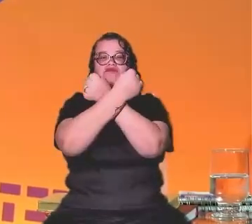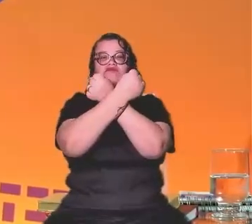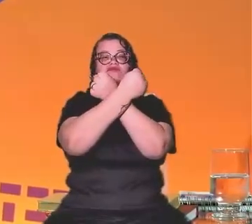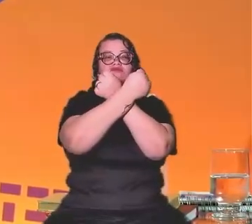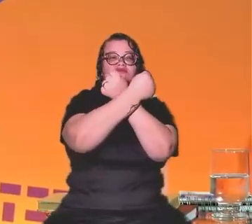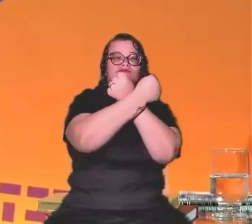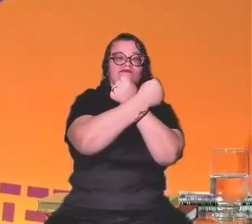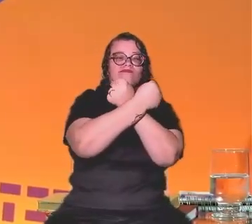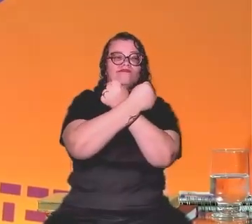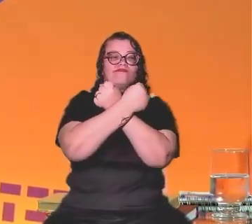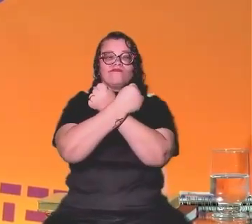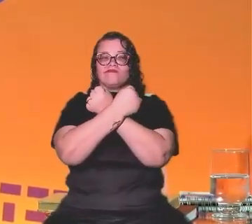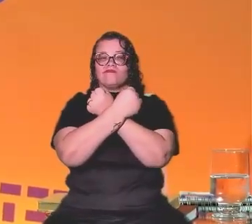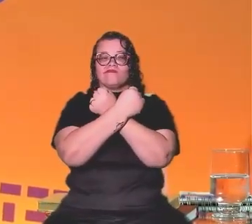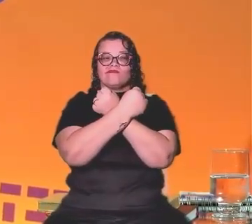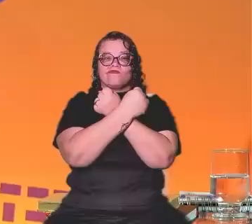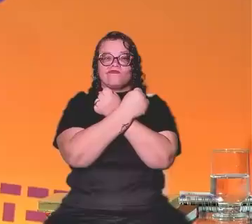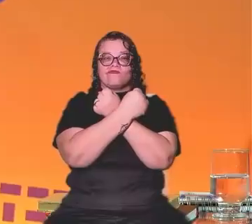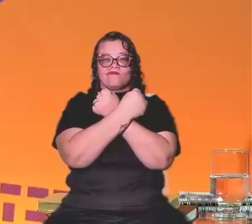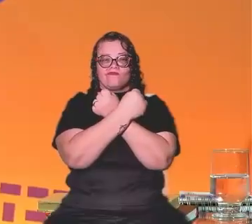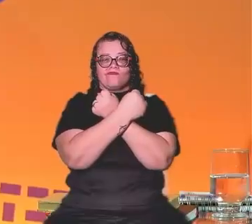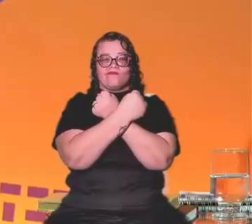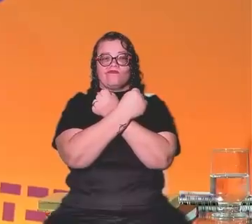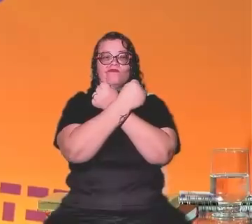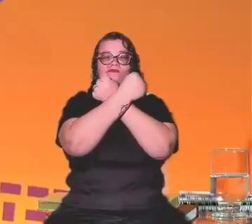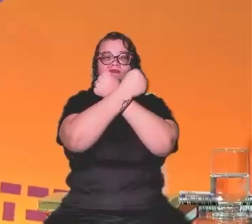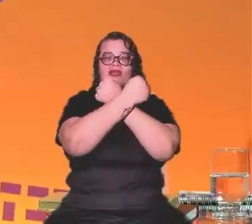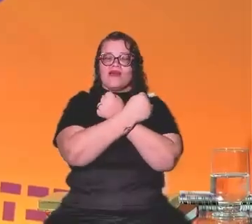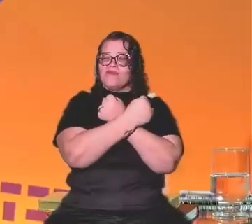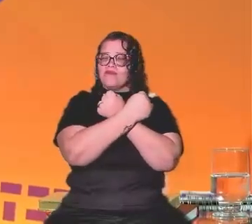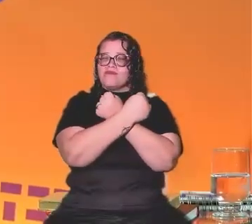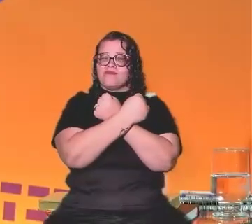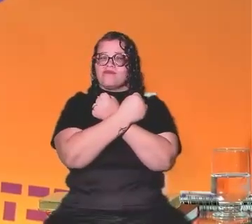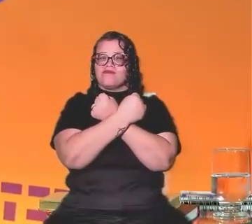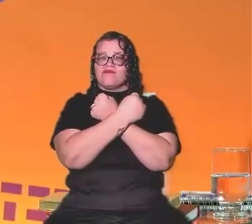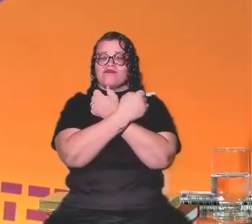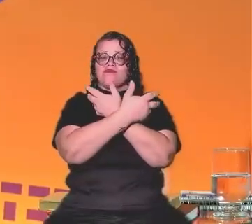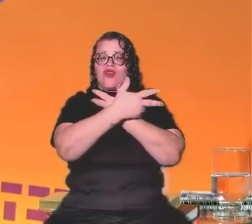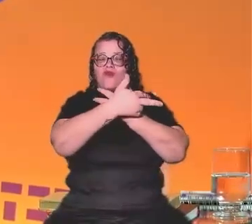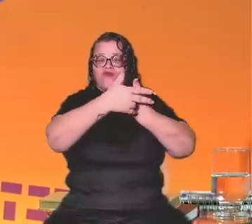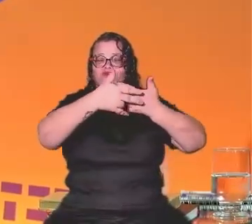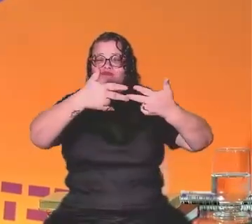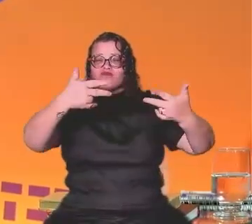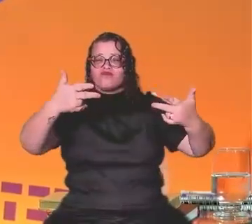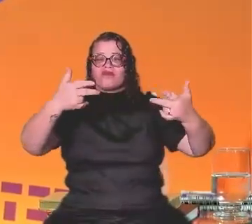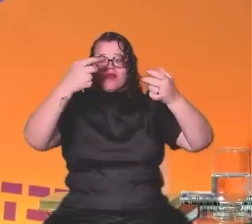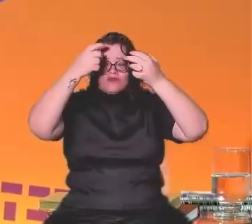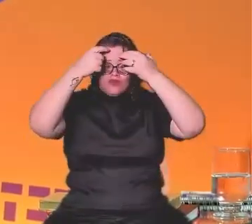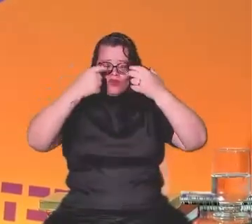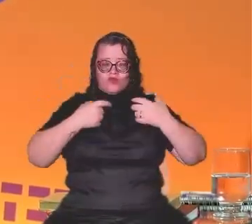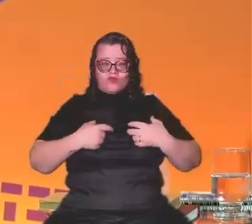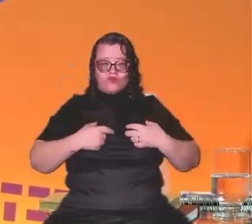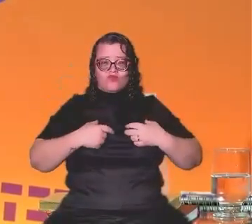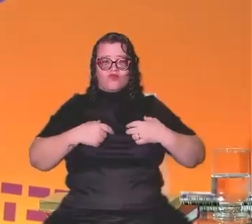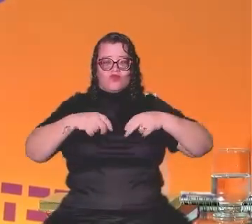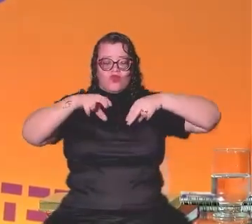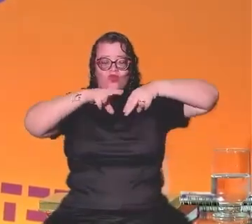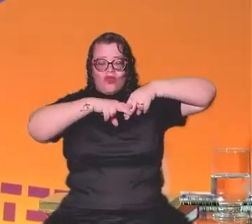amarradas, amarrado de vários corpos, pesos amarrados aos